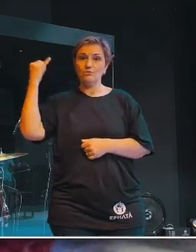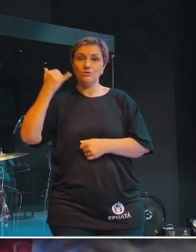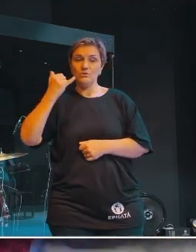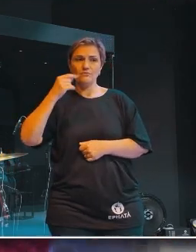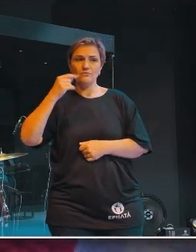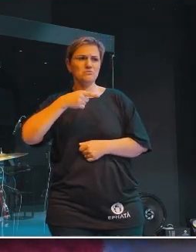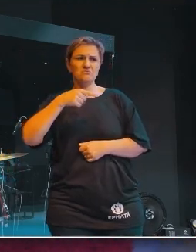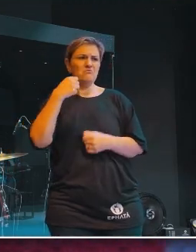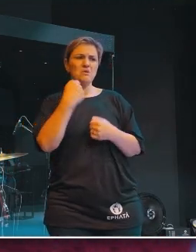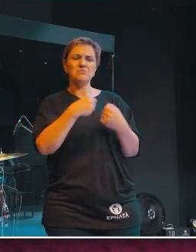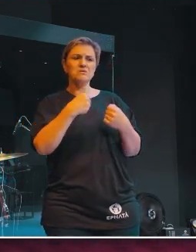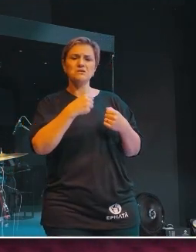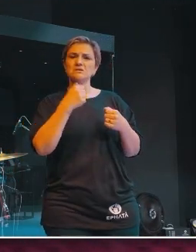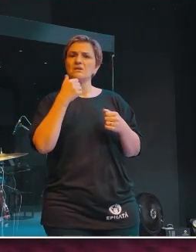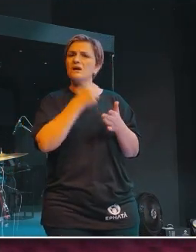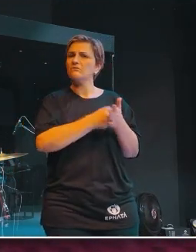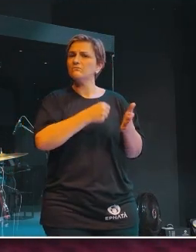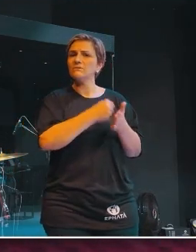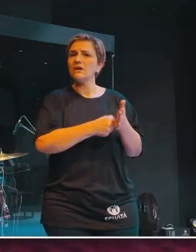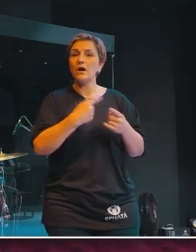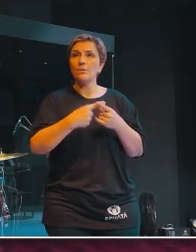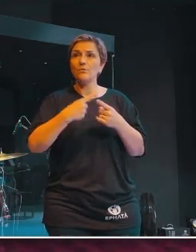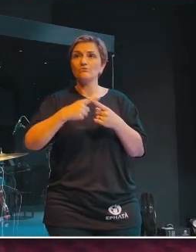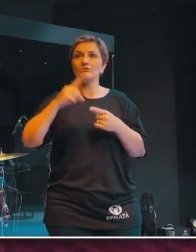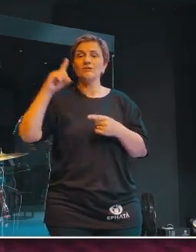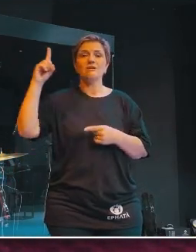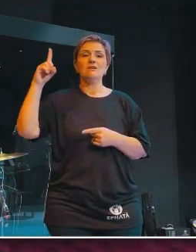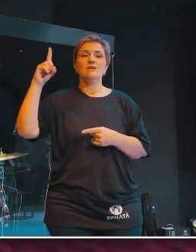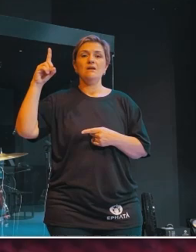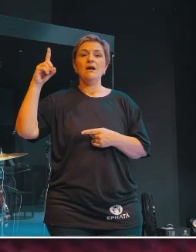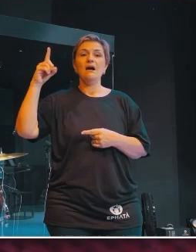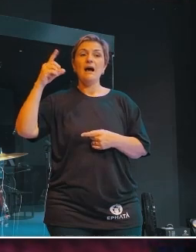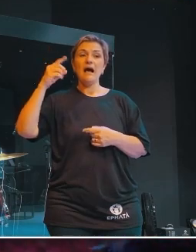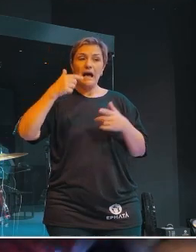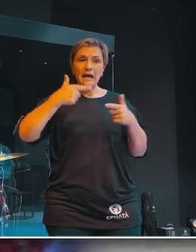Você não vai precisar nem mesmo lutar, porque essa guerra é minha.